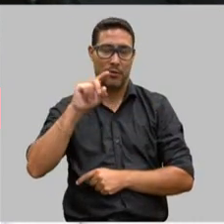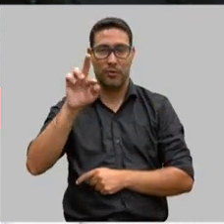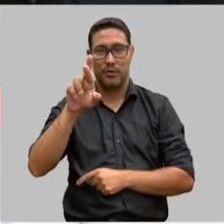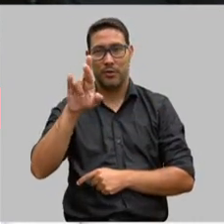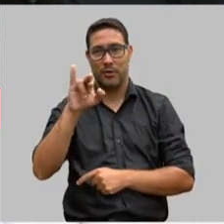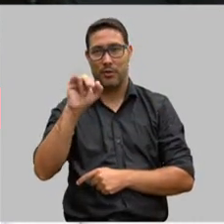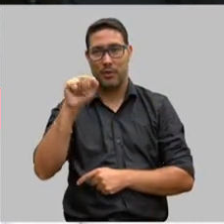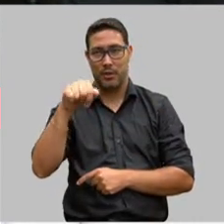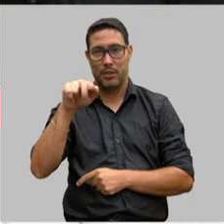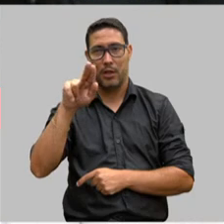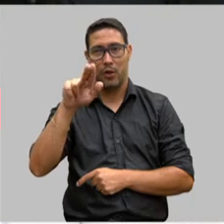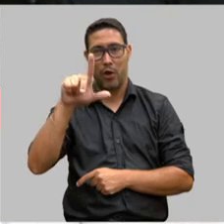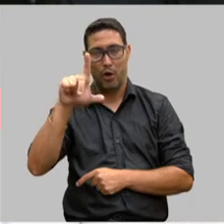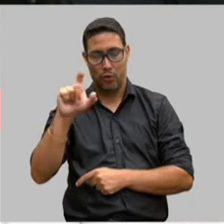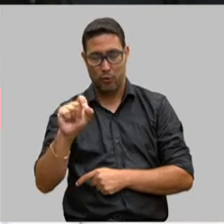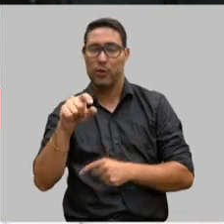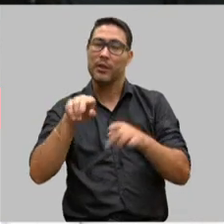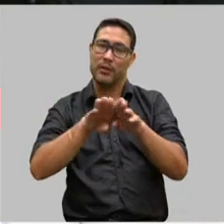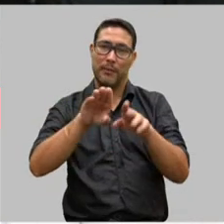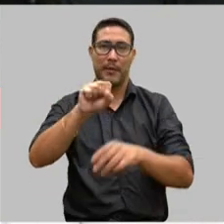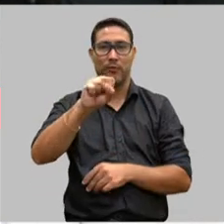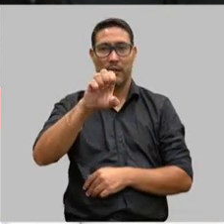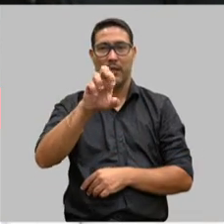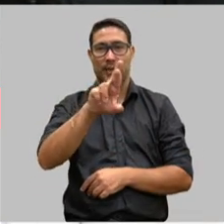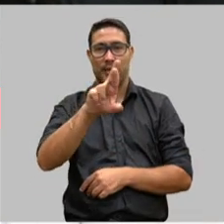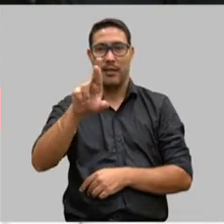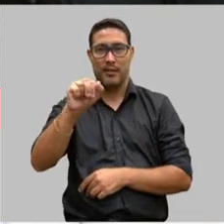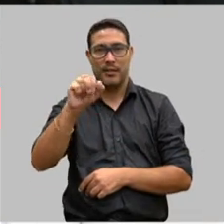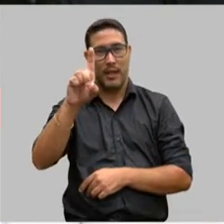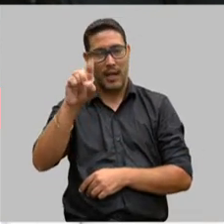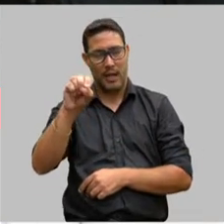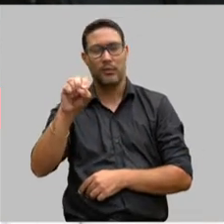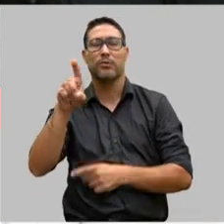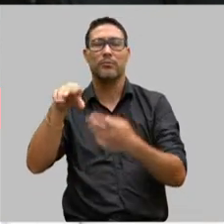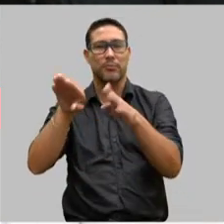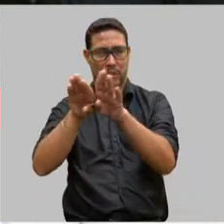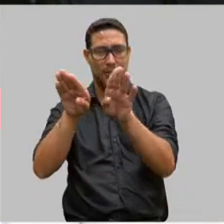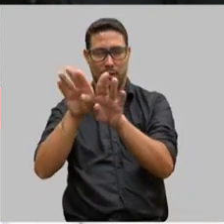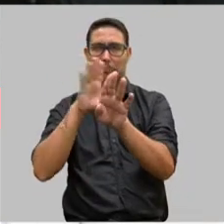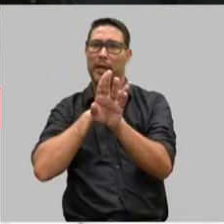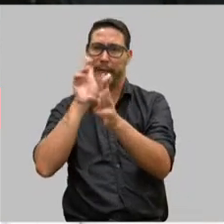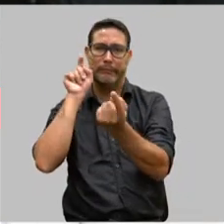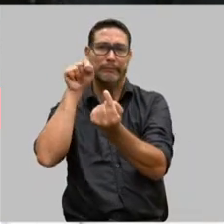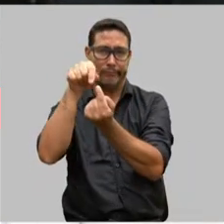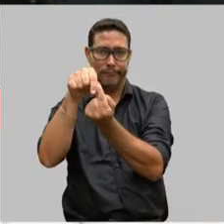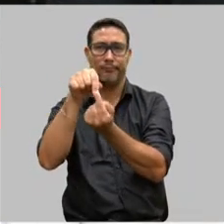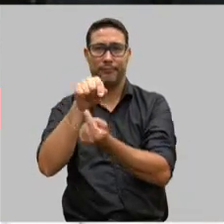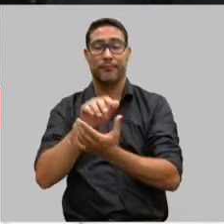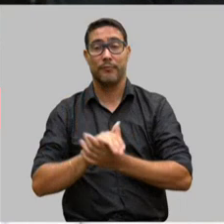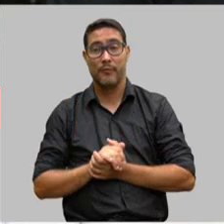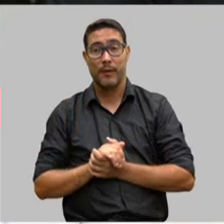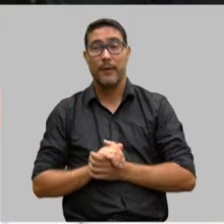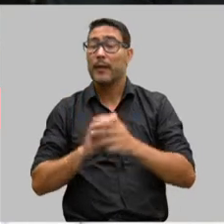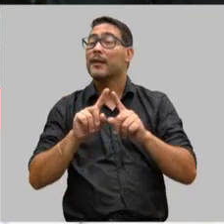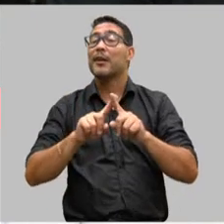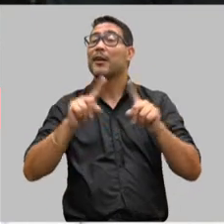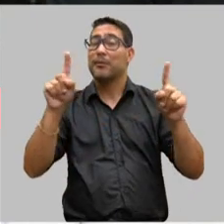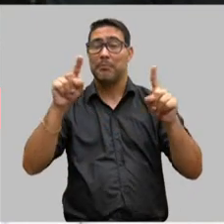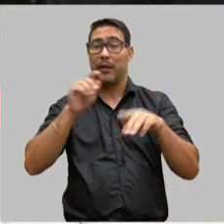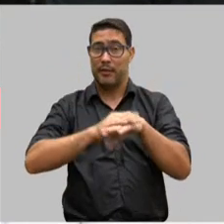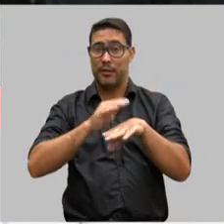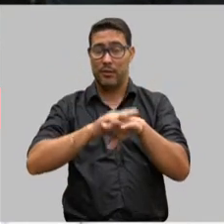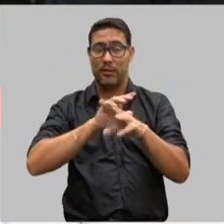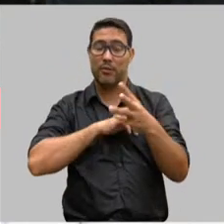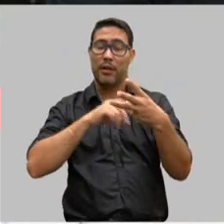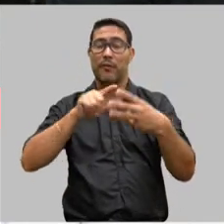sobre a agricultura do cerrado também serão muito distintos. Tá? Isso me leva ao meu terceiro